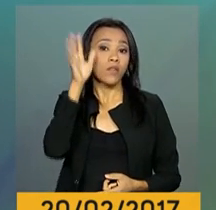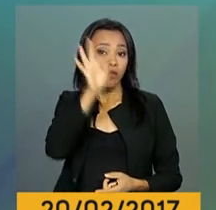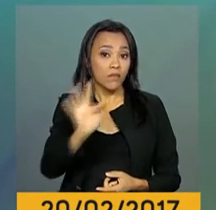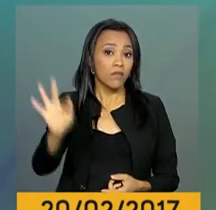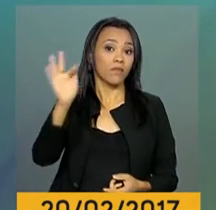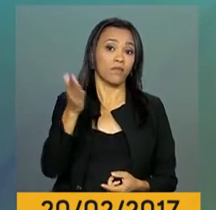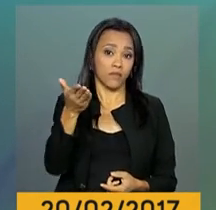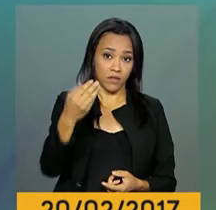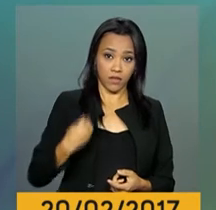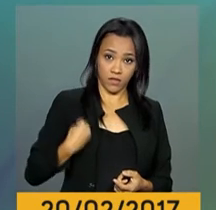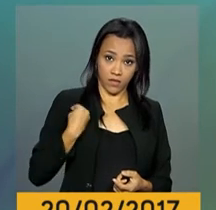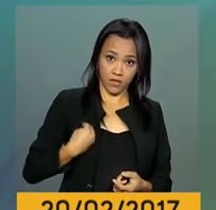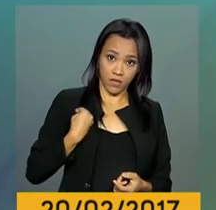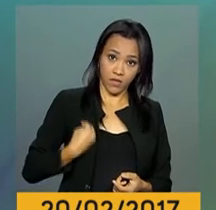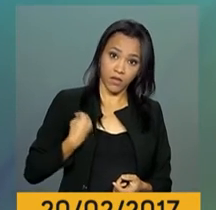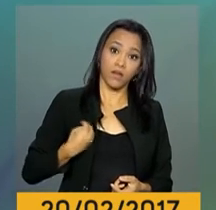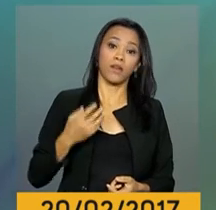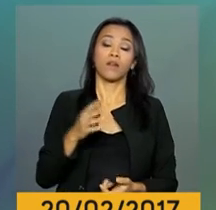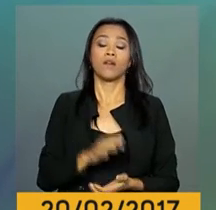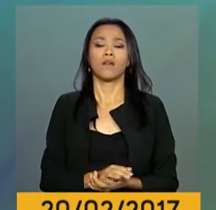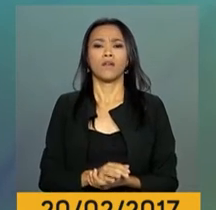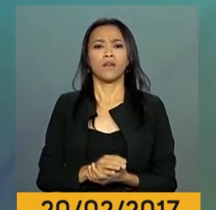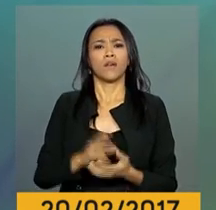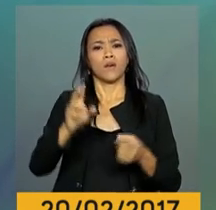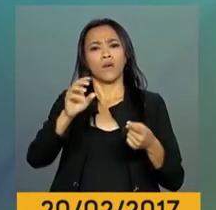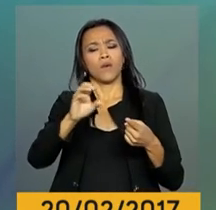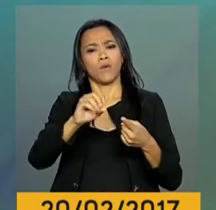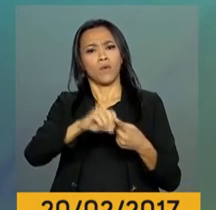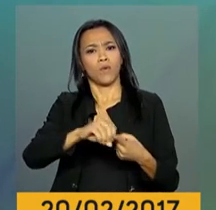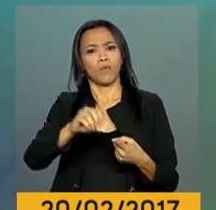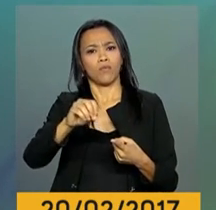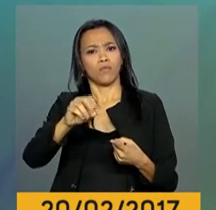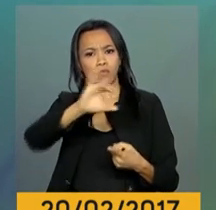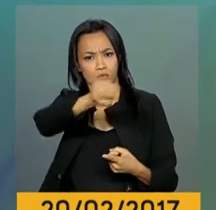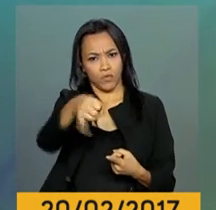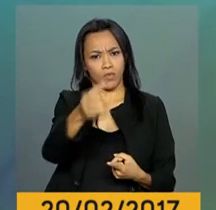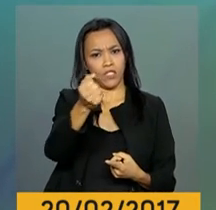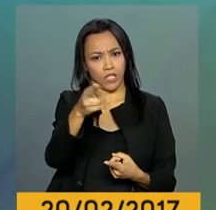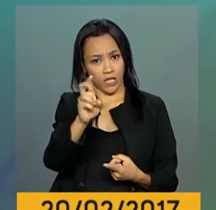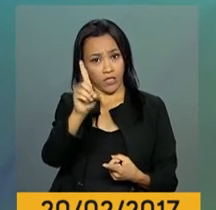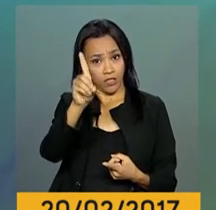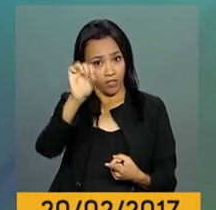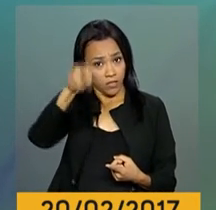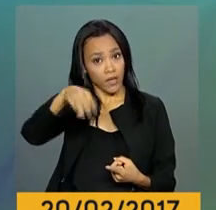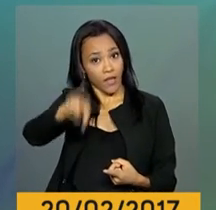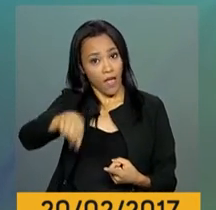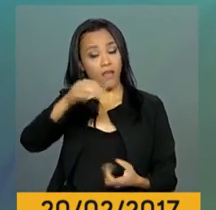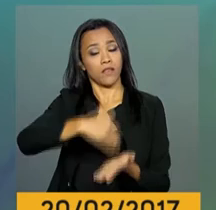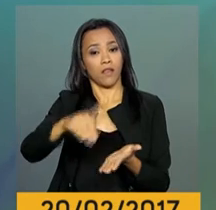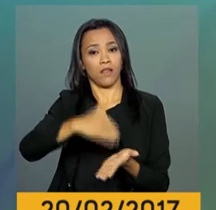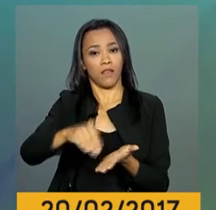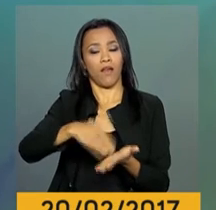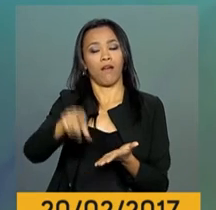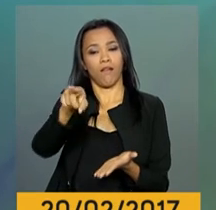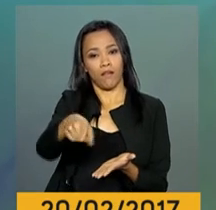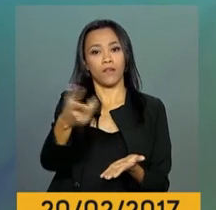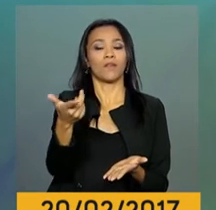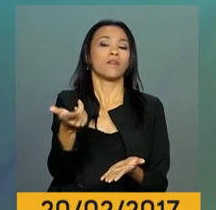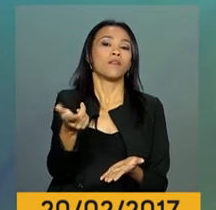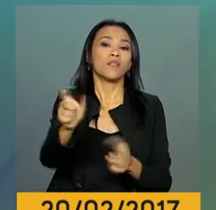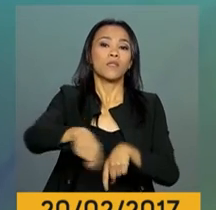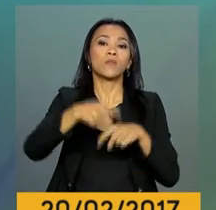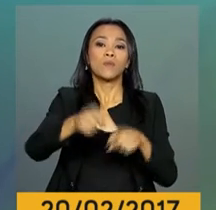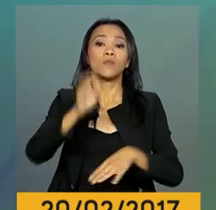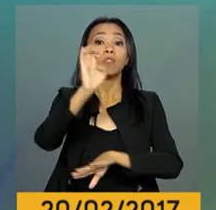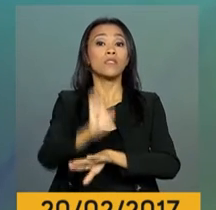Passos, o Elmar Novak, o Arnaldo Jardim, meu velho amigo, secretário da Agricultura e Abastecimento do Estado de São